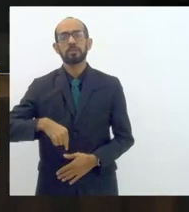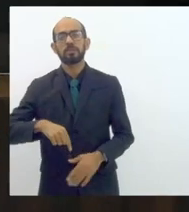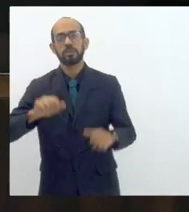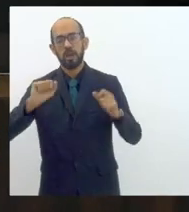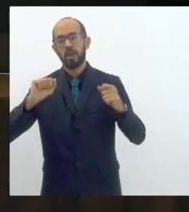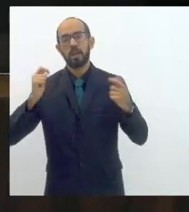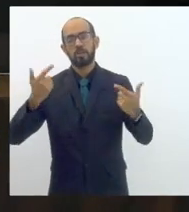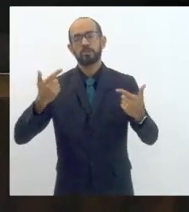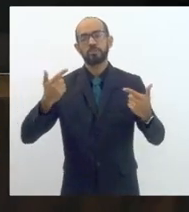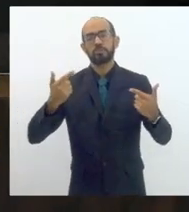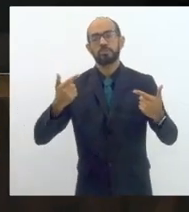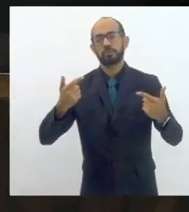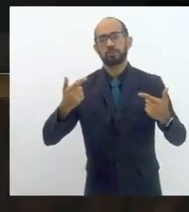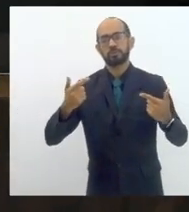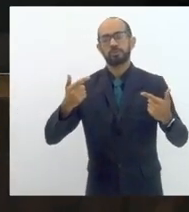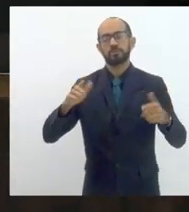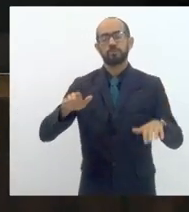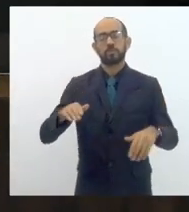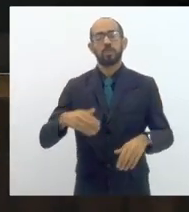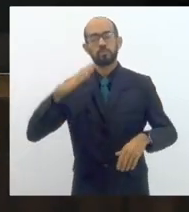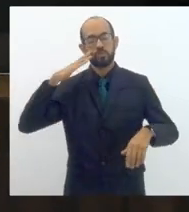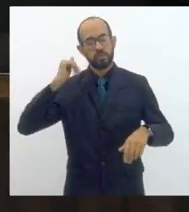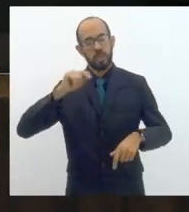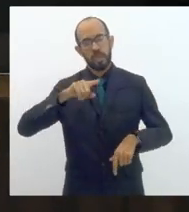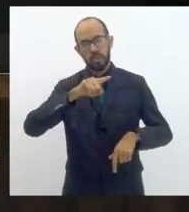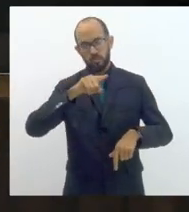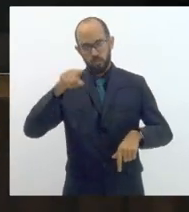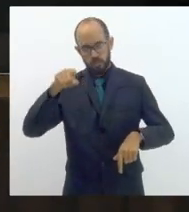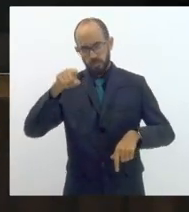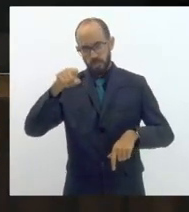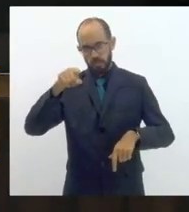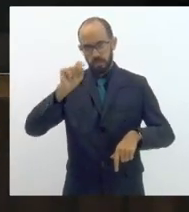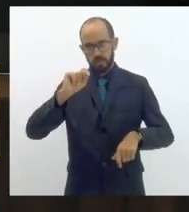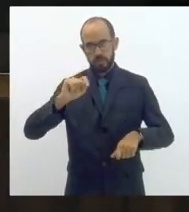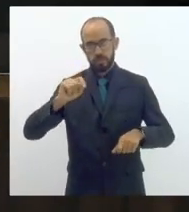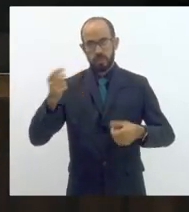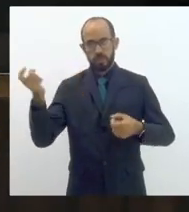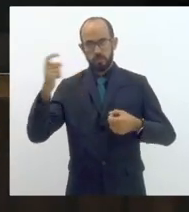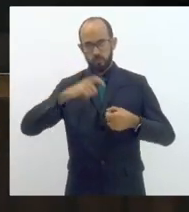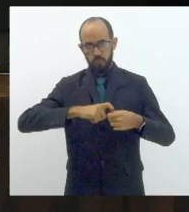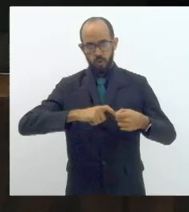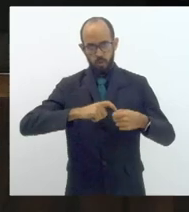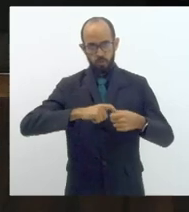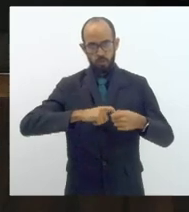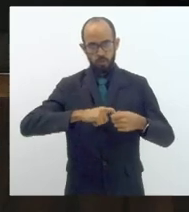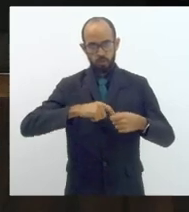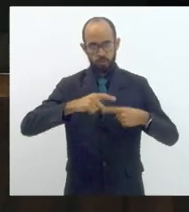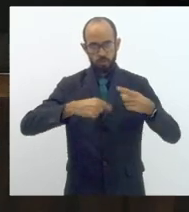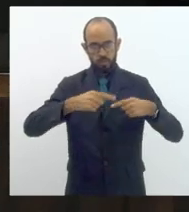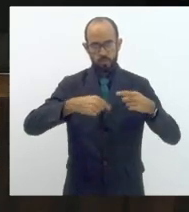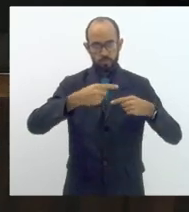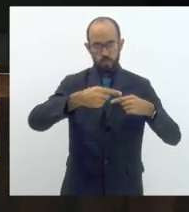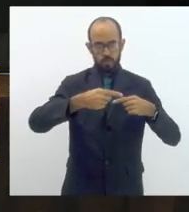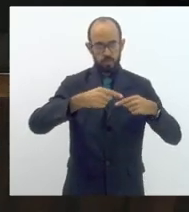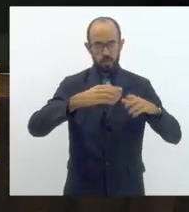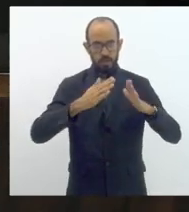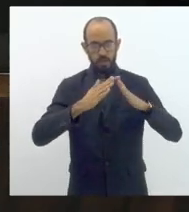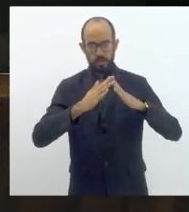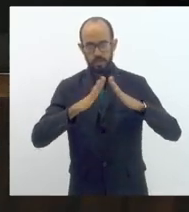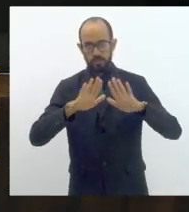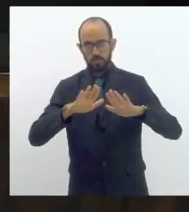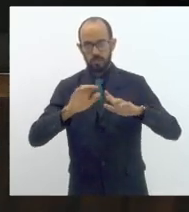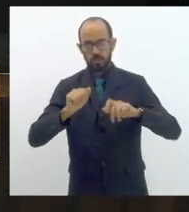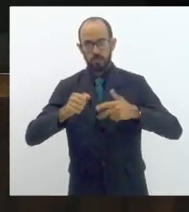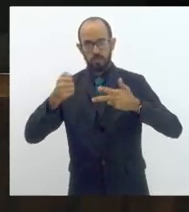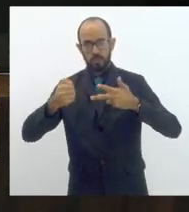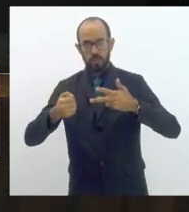casa. Então, sei que vocês retomam para lugares após essa semana legislativa, onde o poder público é